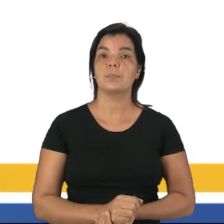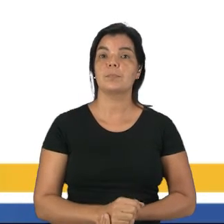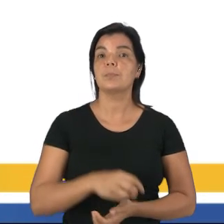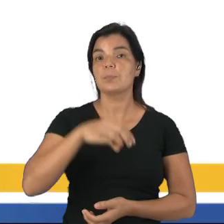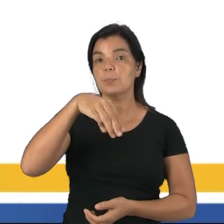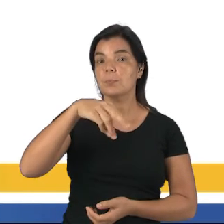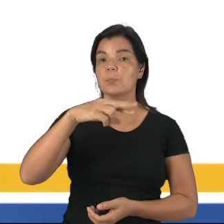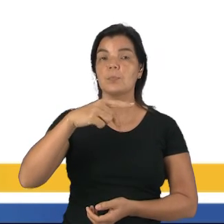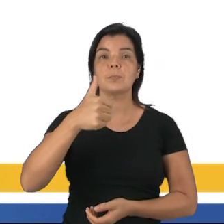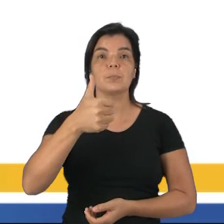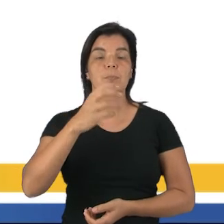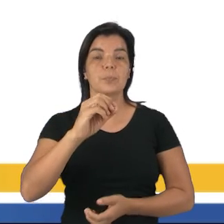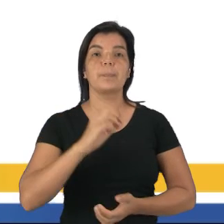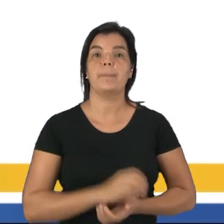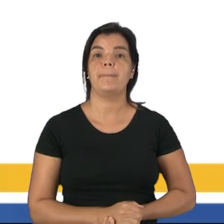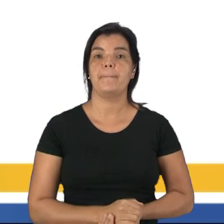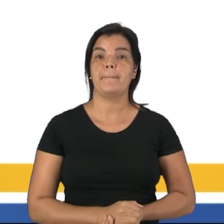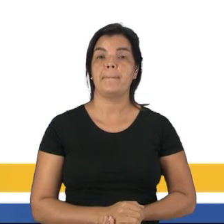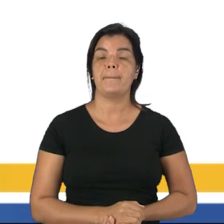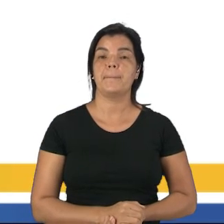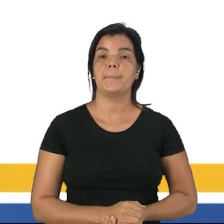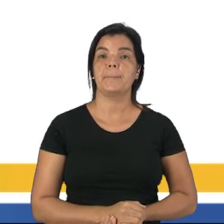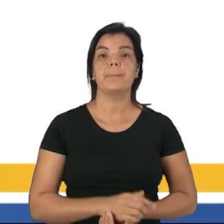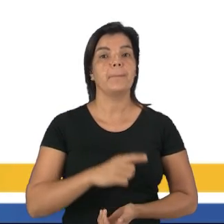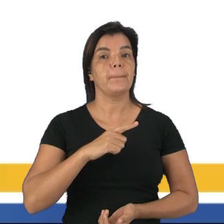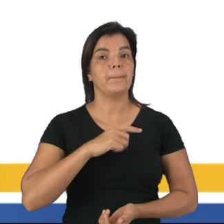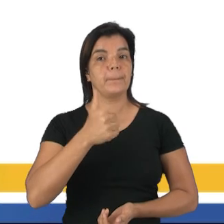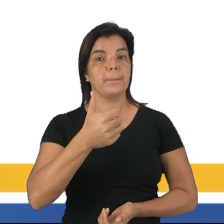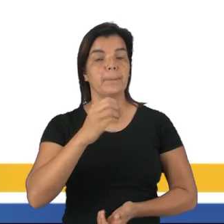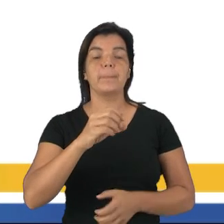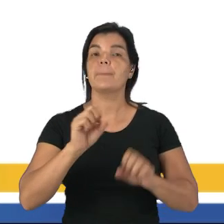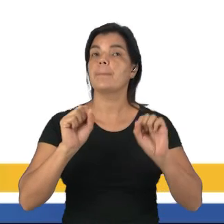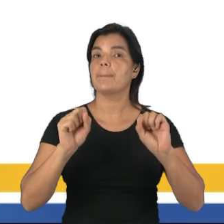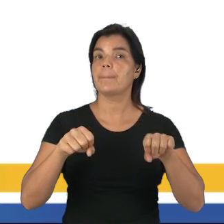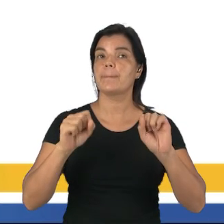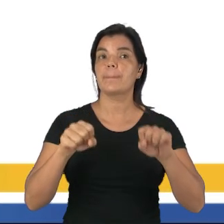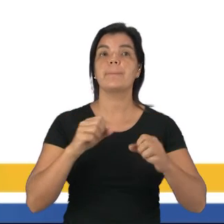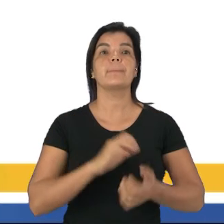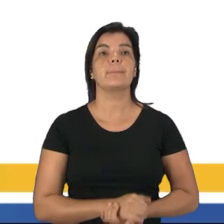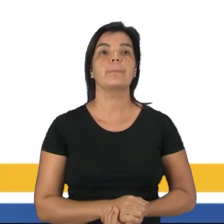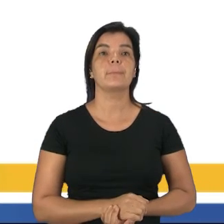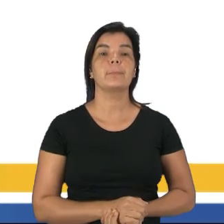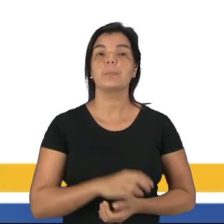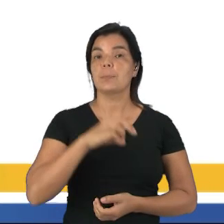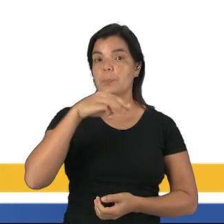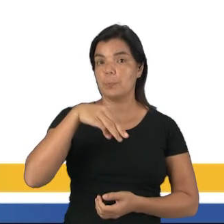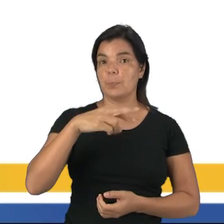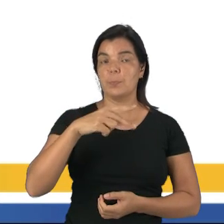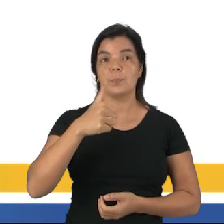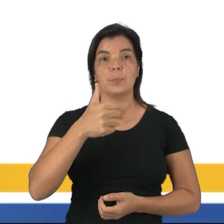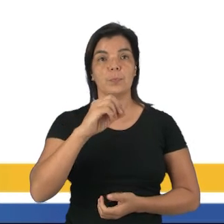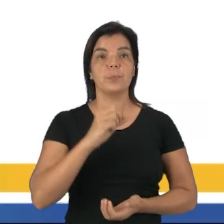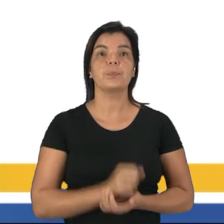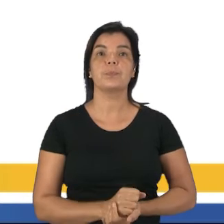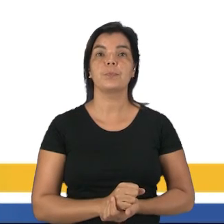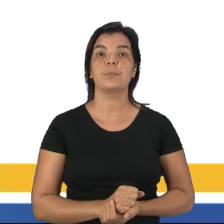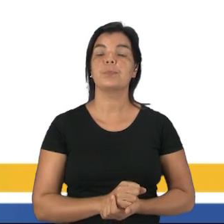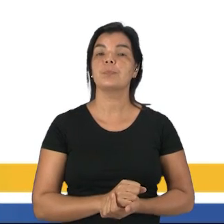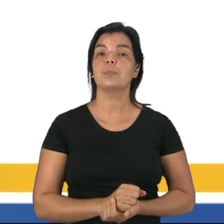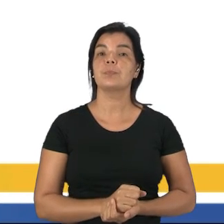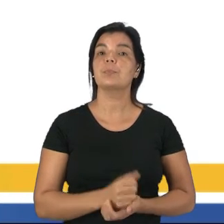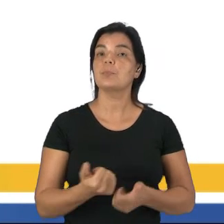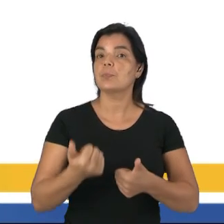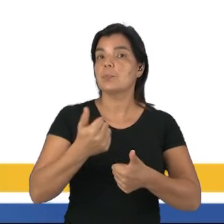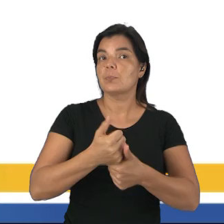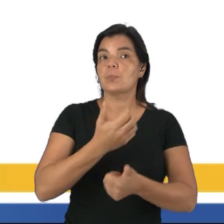igual a 10. Ou seja, nós temos aí 10 módulos, né, gente? Como m é igual a 10, ou seja, temos 10